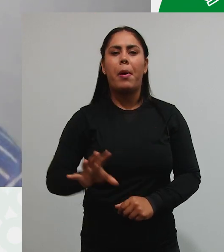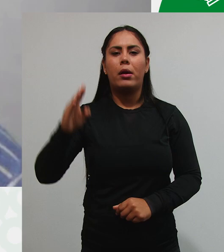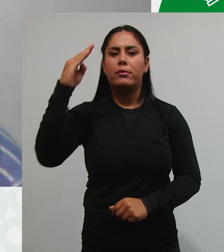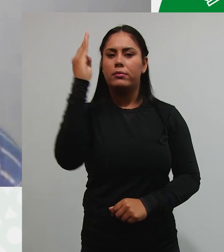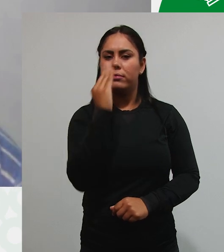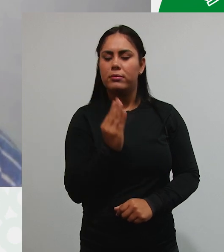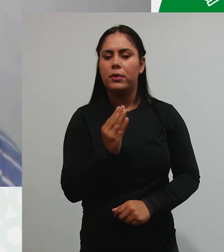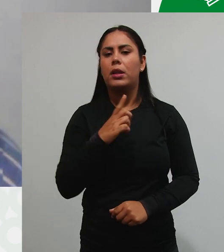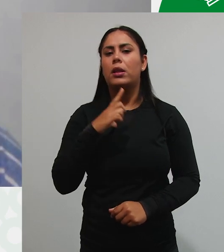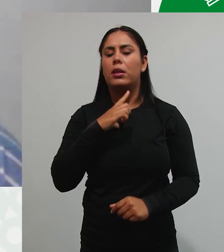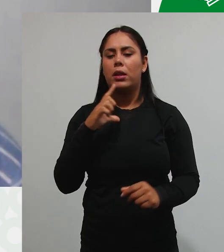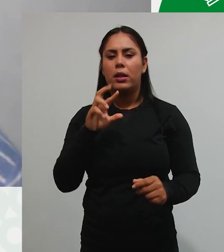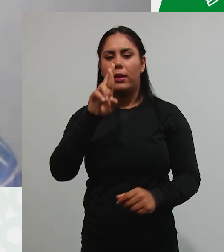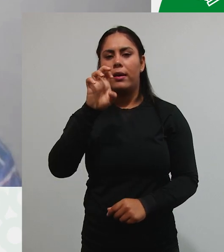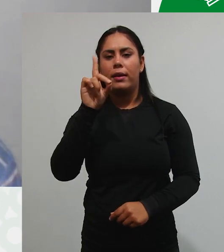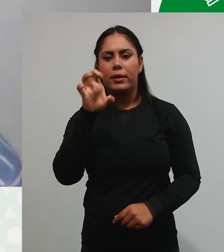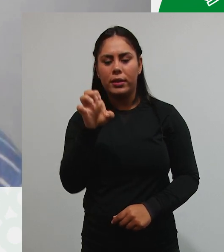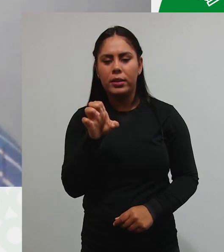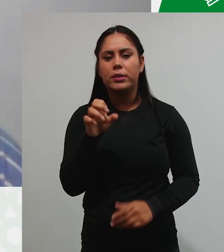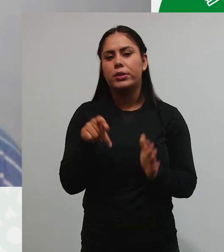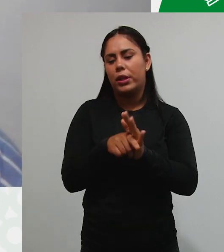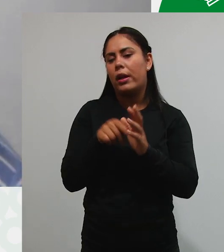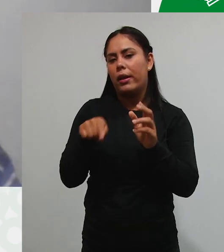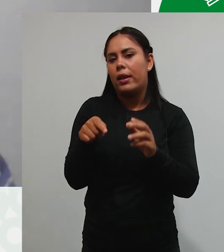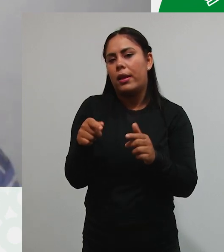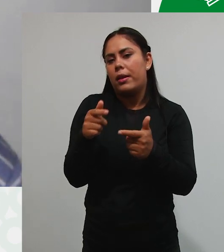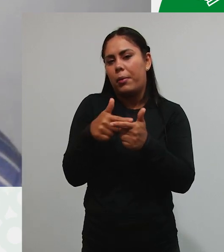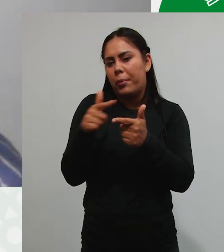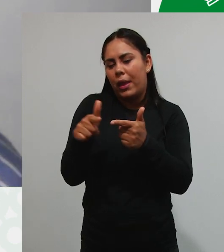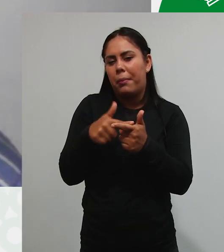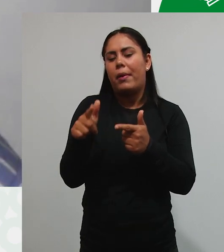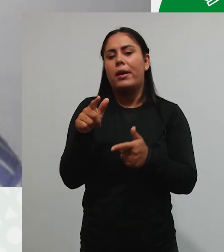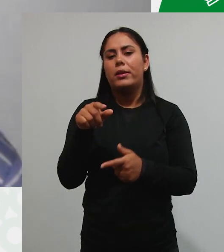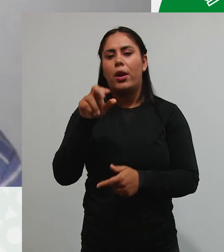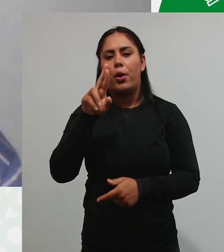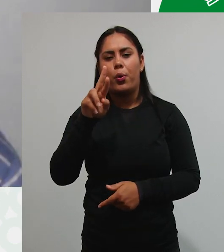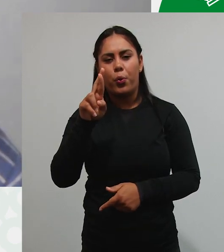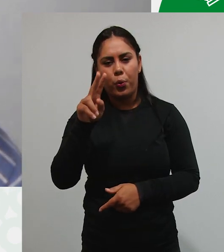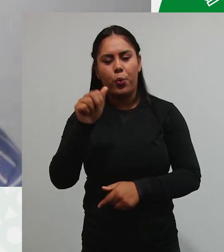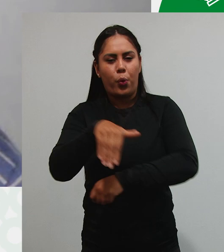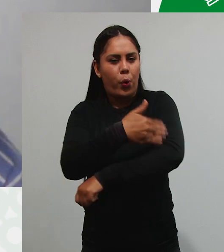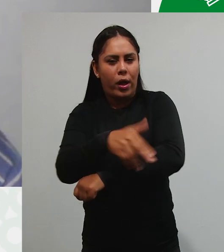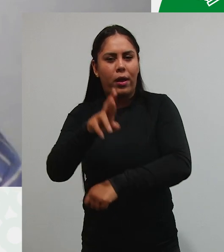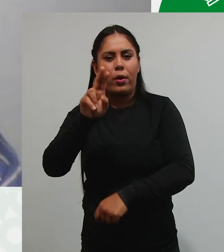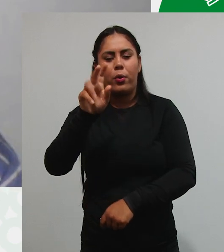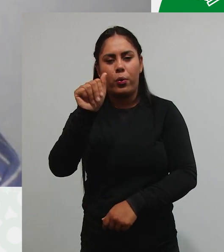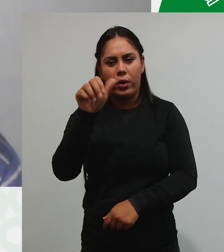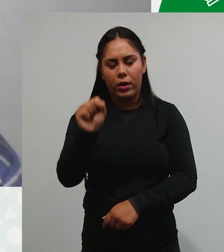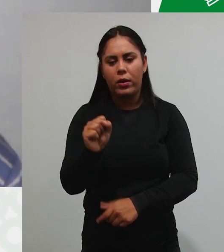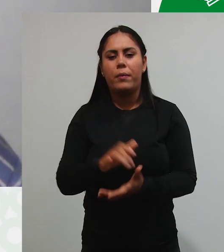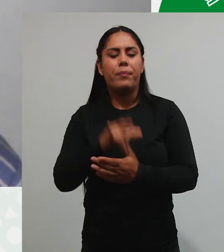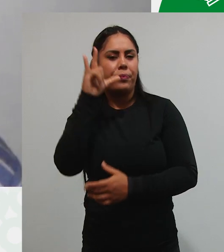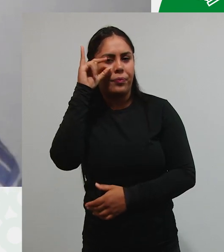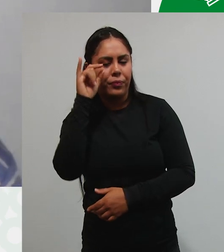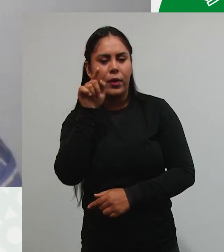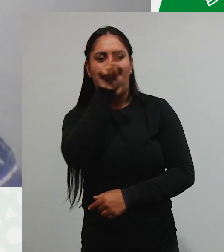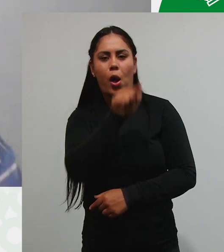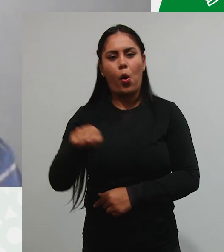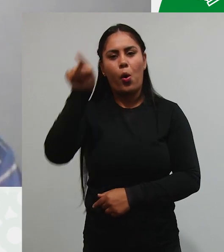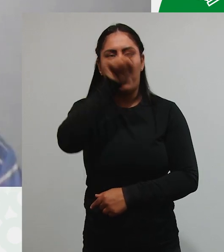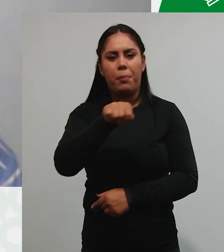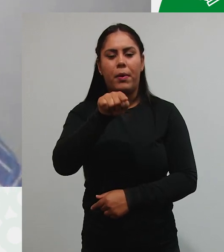Brasil. Nós temos uma rede que se chama Rede Situação de Rua, e quem quiser acompanhar também pode acompanhar pelo nosso Instagram, que se